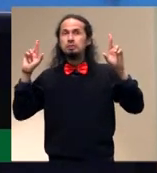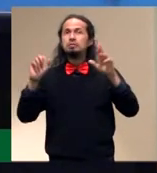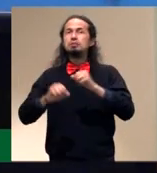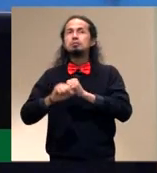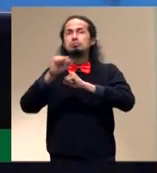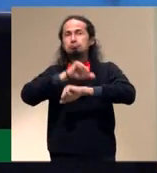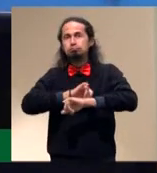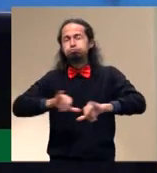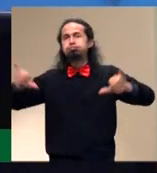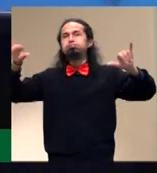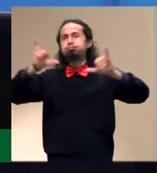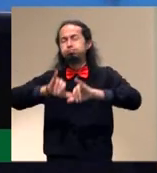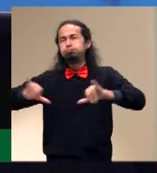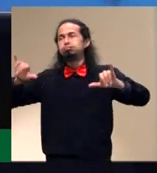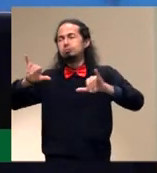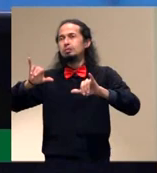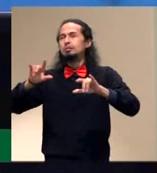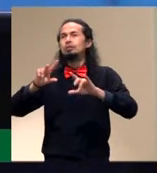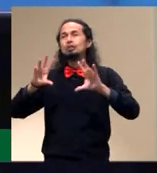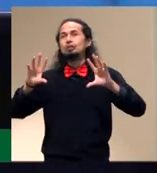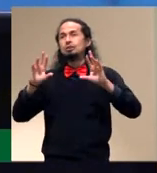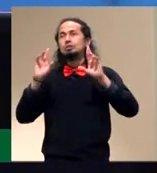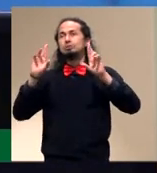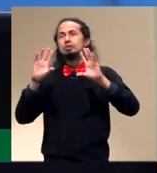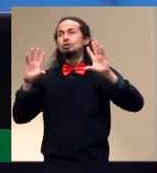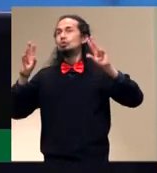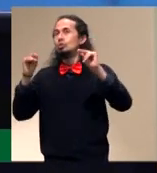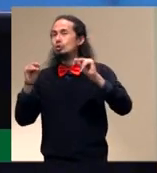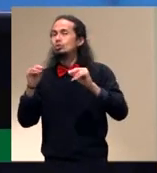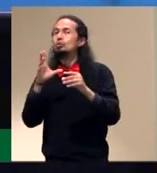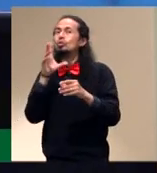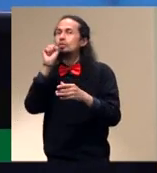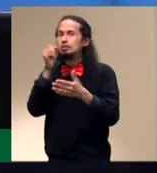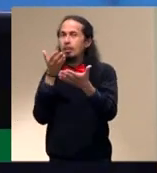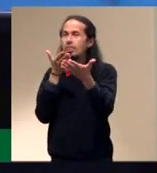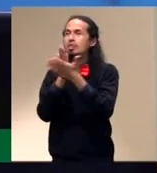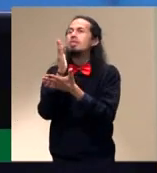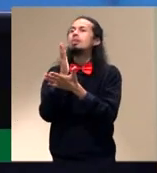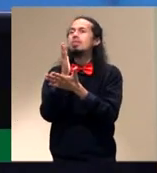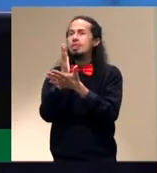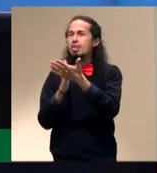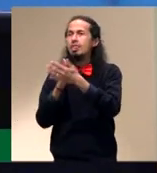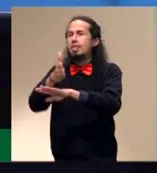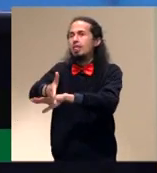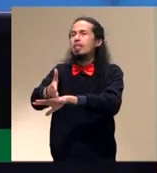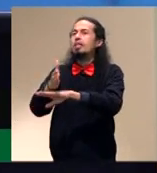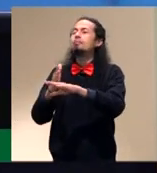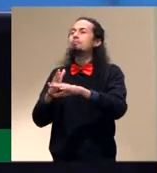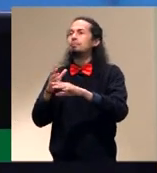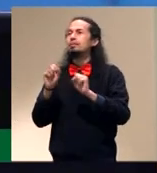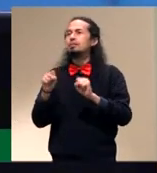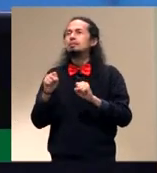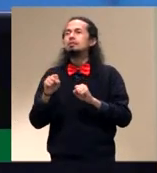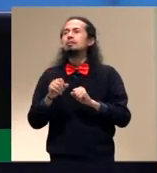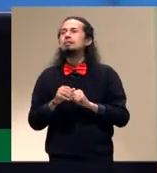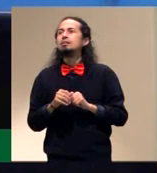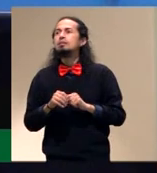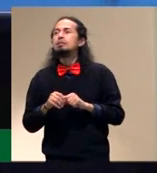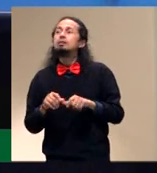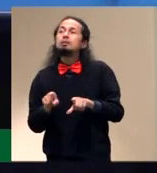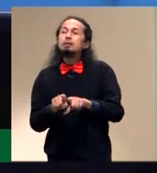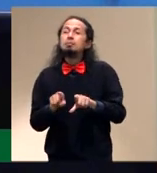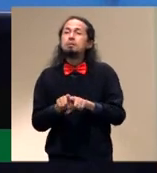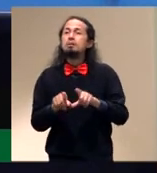E para que todos possam ter acesso, o mais brevemente possível, aquilo que já está pronto e construído, e que